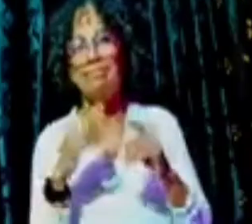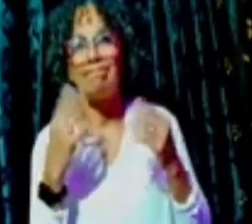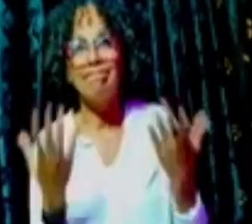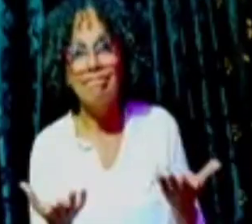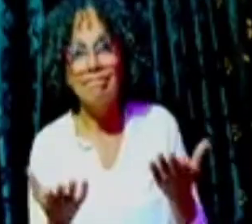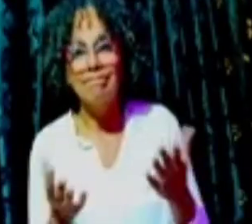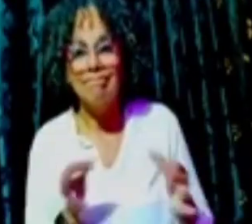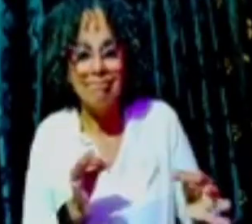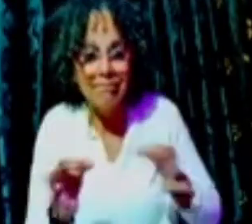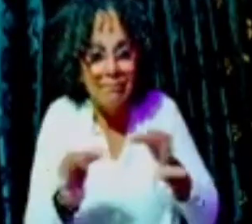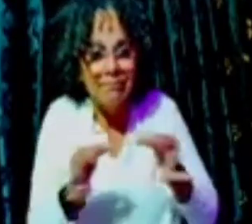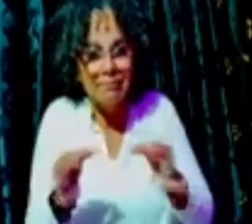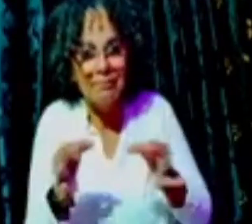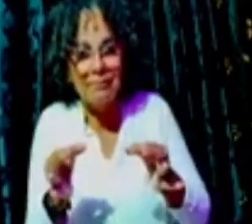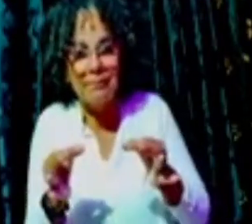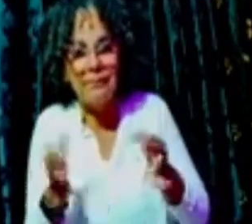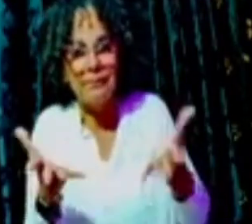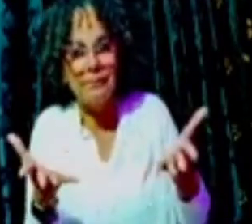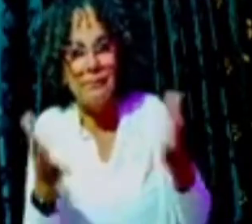talvez, né? Porque